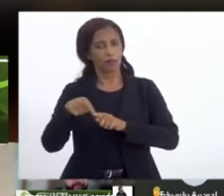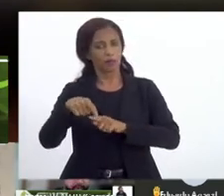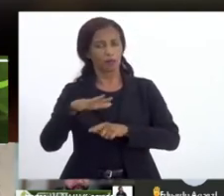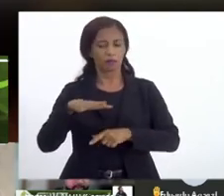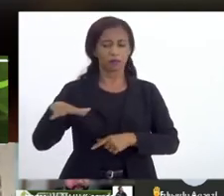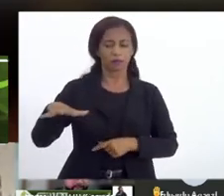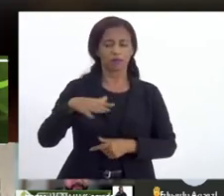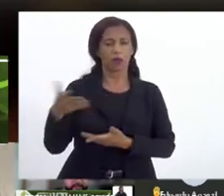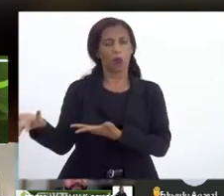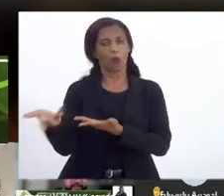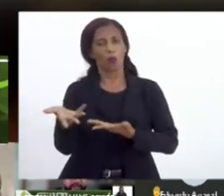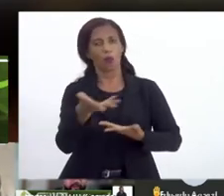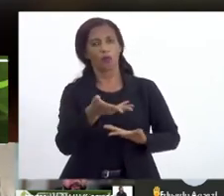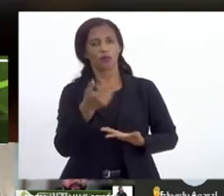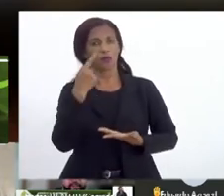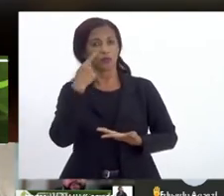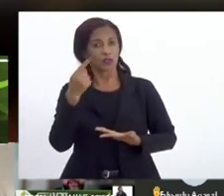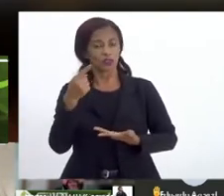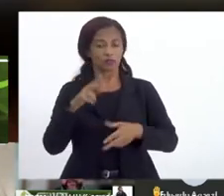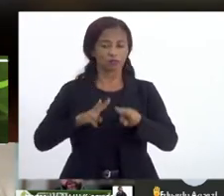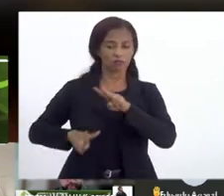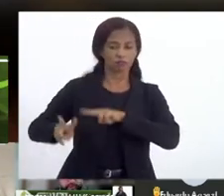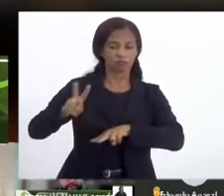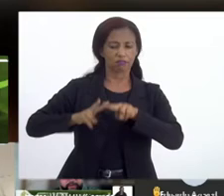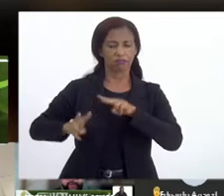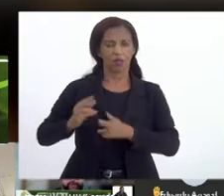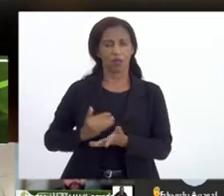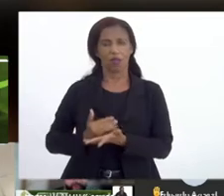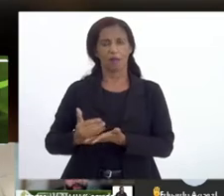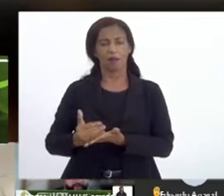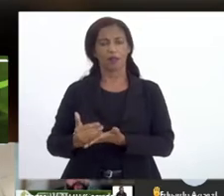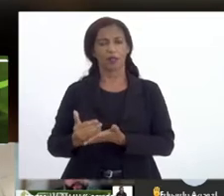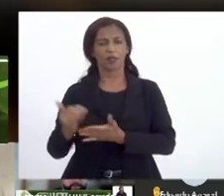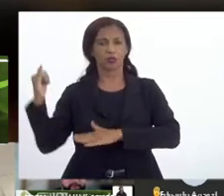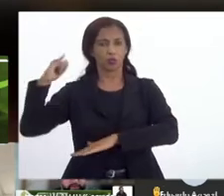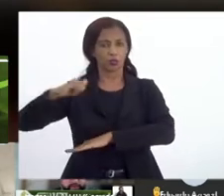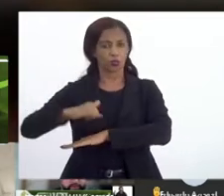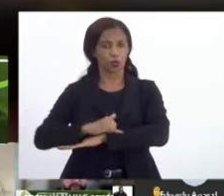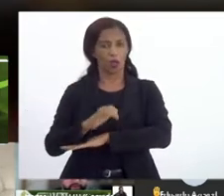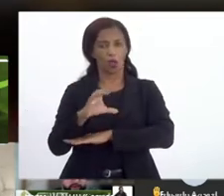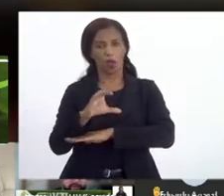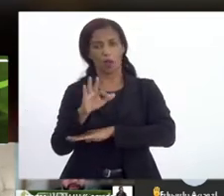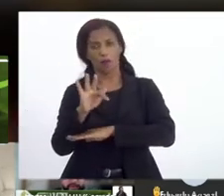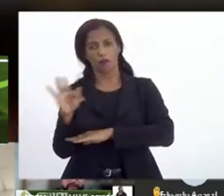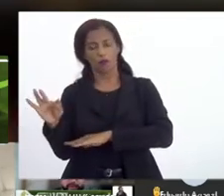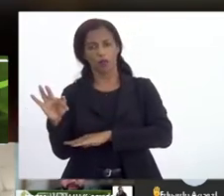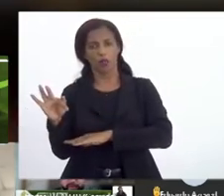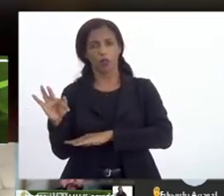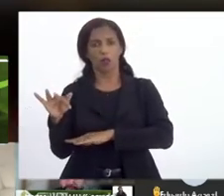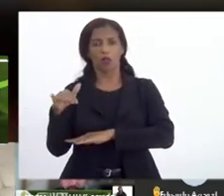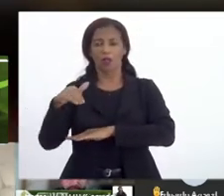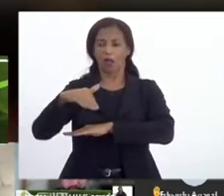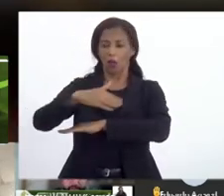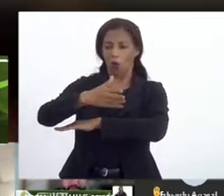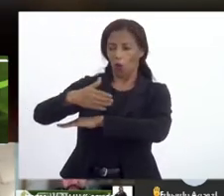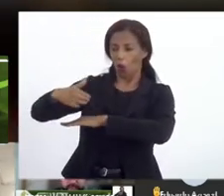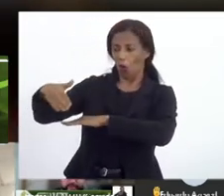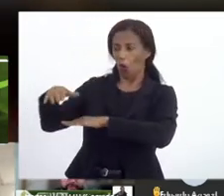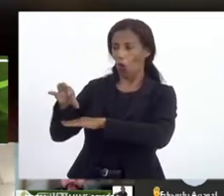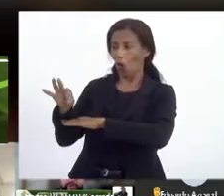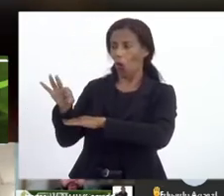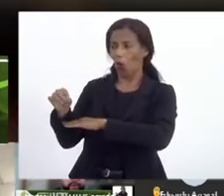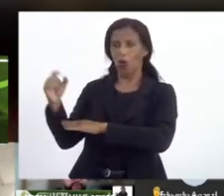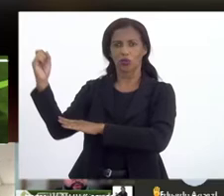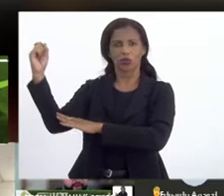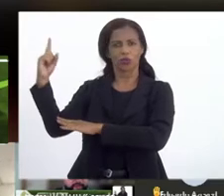gente vê a partir da ótica do aeroporto Cabo Frio, dentro da região da Costa do Sol, e gostaria de deixar à disposição também